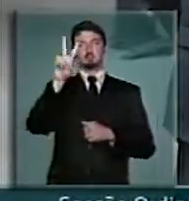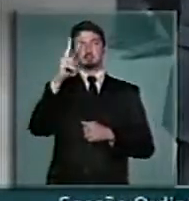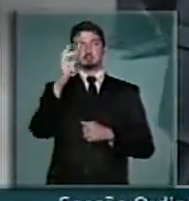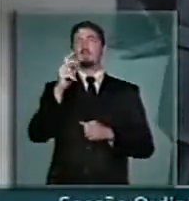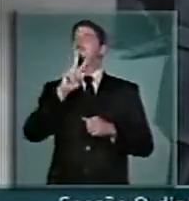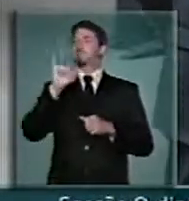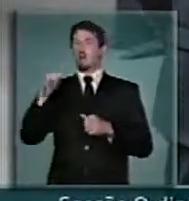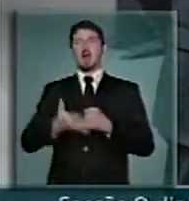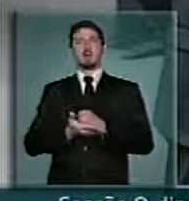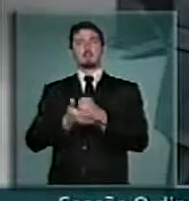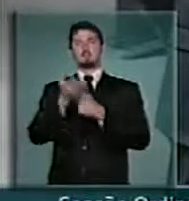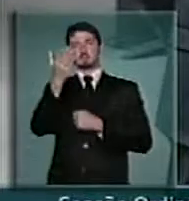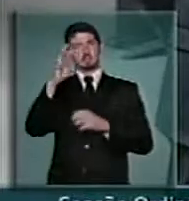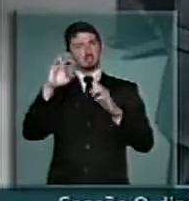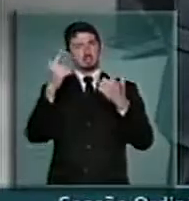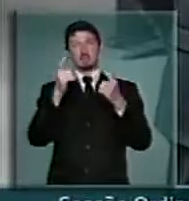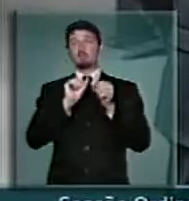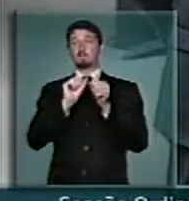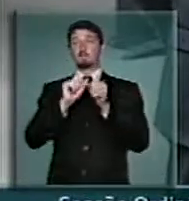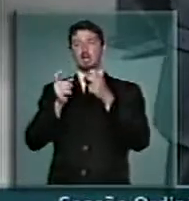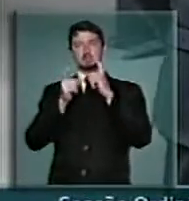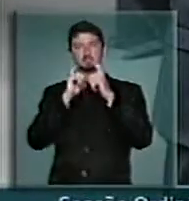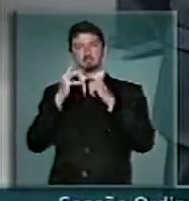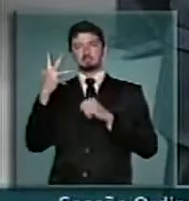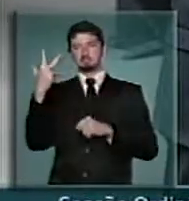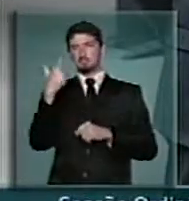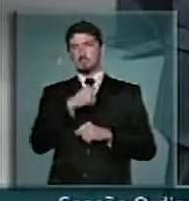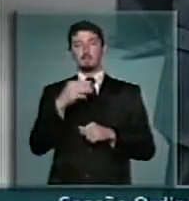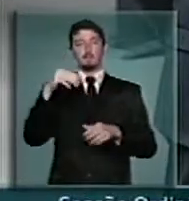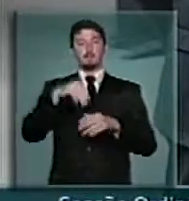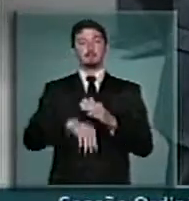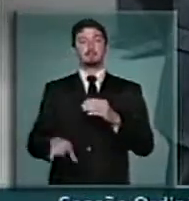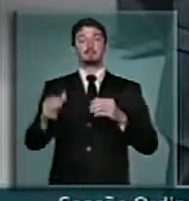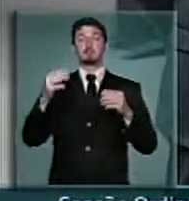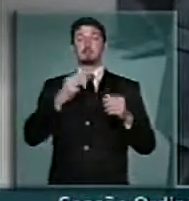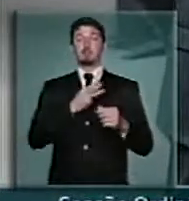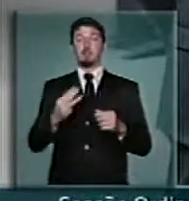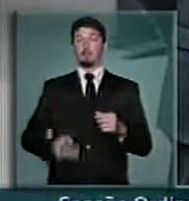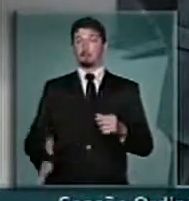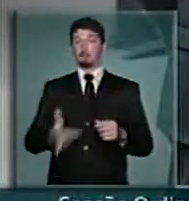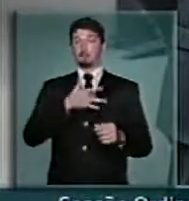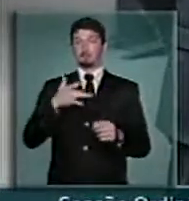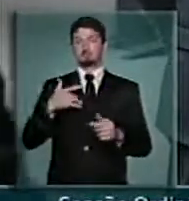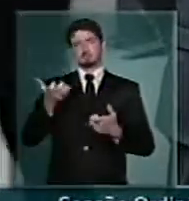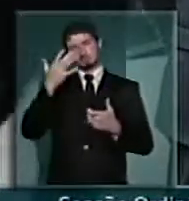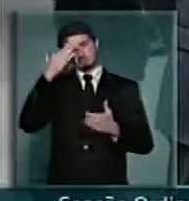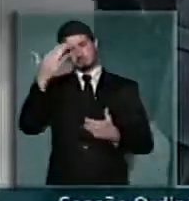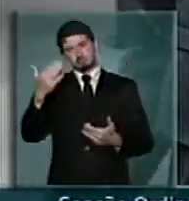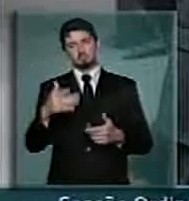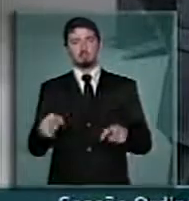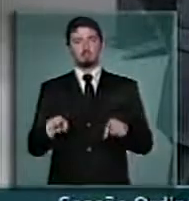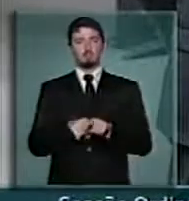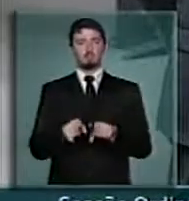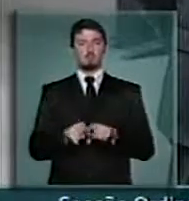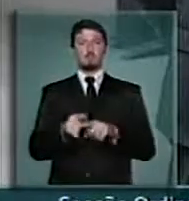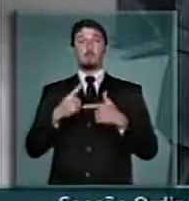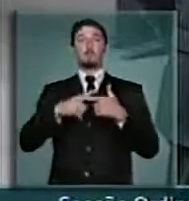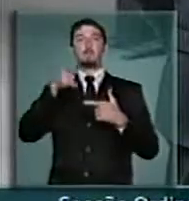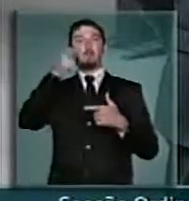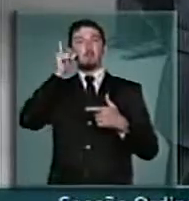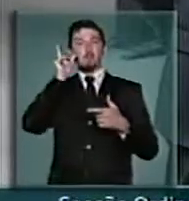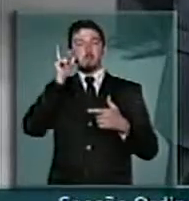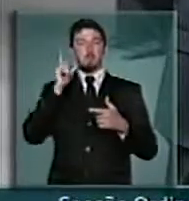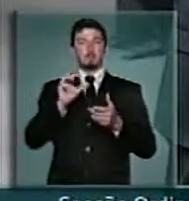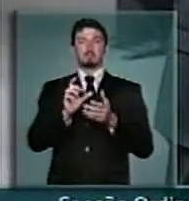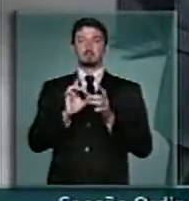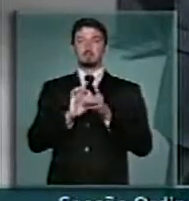tem feito uma belíssima gestão à frente do Ministério da Saúde. Eu quero aproveitar para agradecê-lo, que no dia de ontem ele liberou